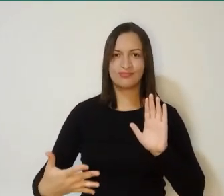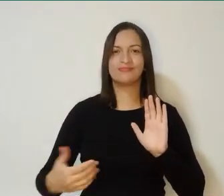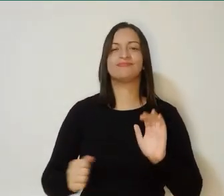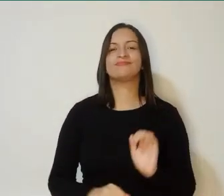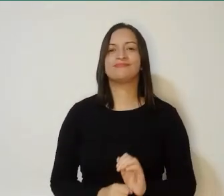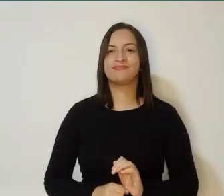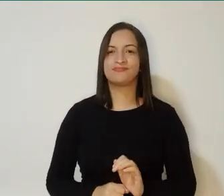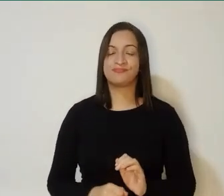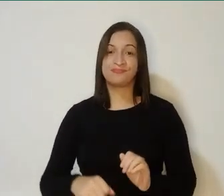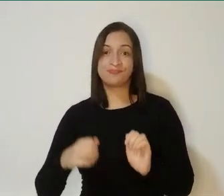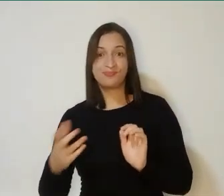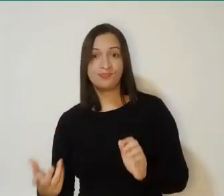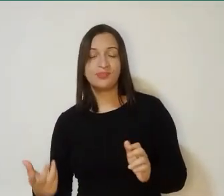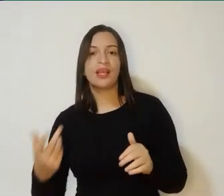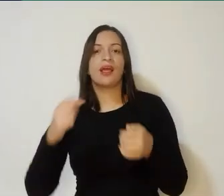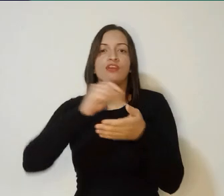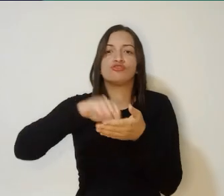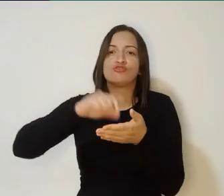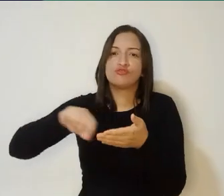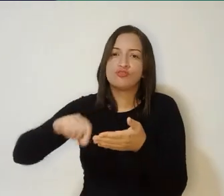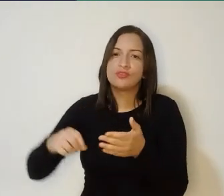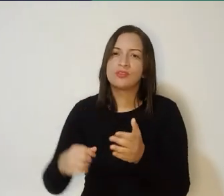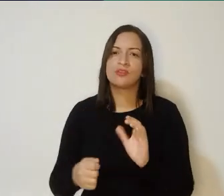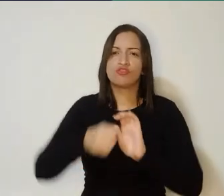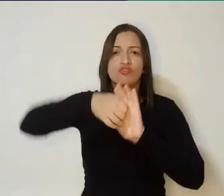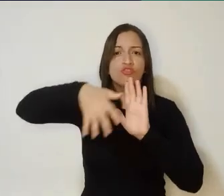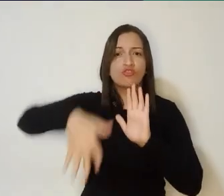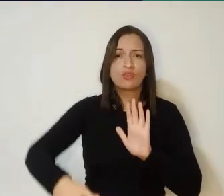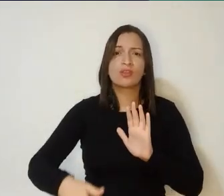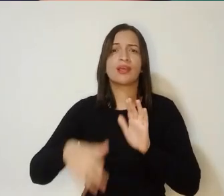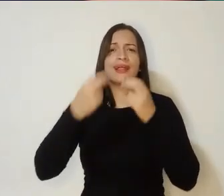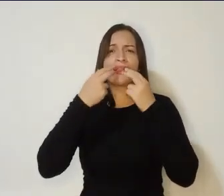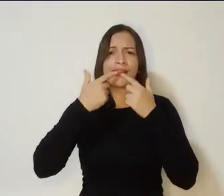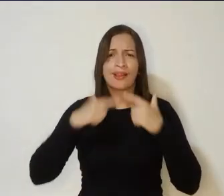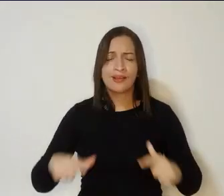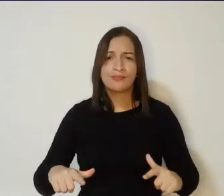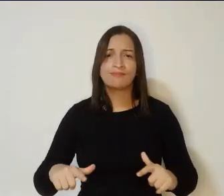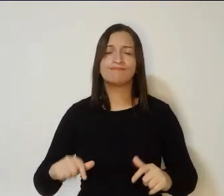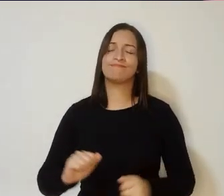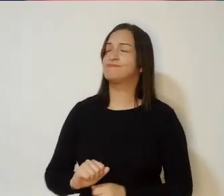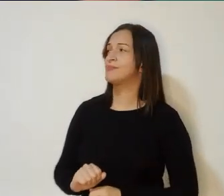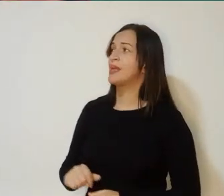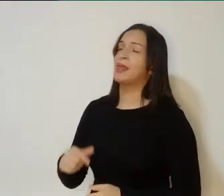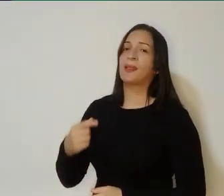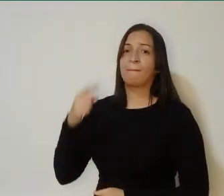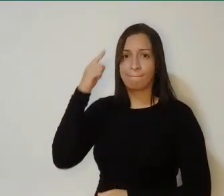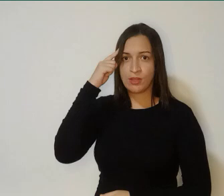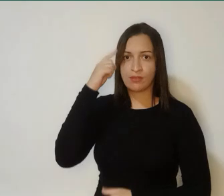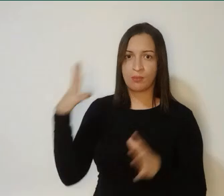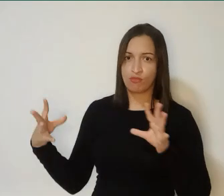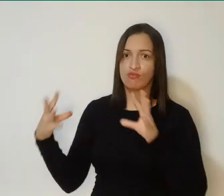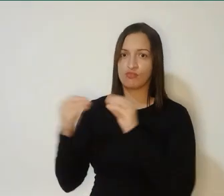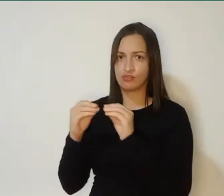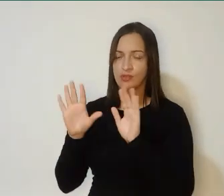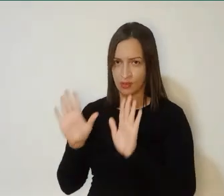plurissignificação ajuda, né? Ela é fundada a partir das figuras de linguagem. E a gente, né, tem que pensar,